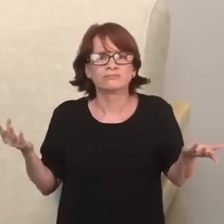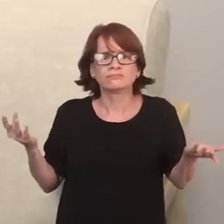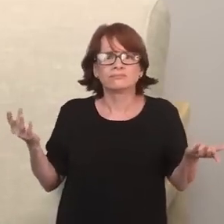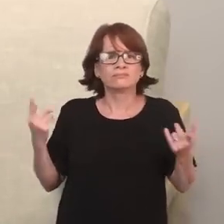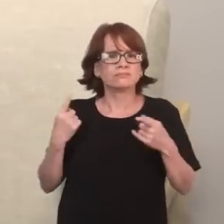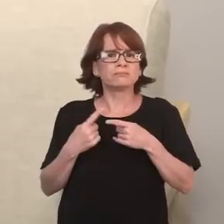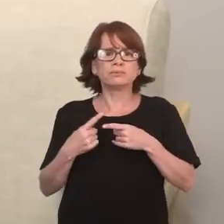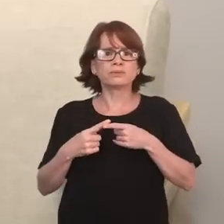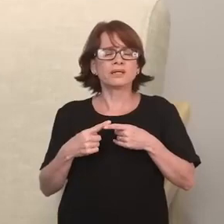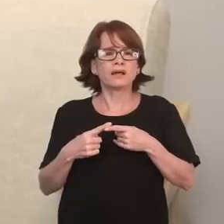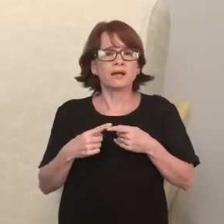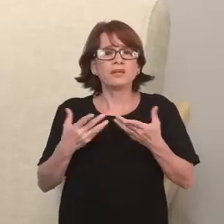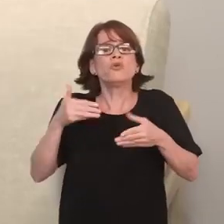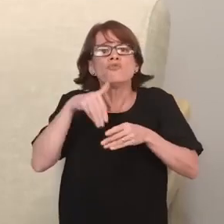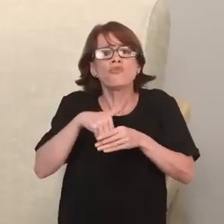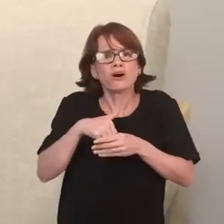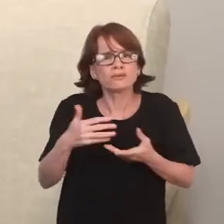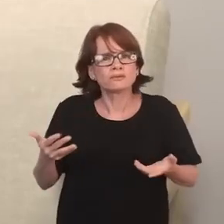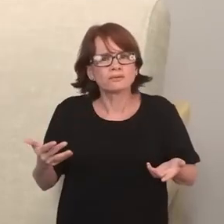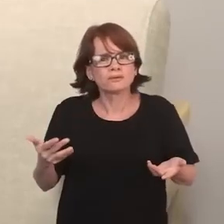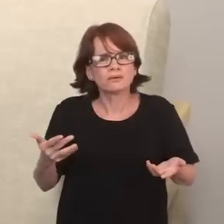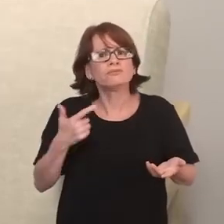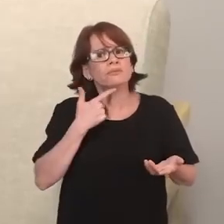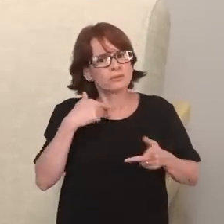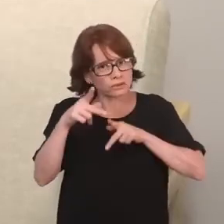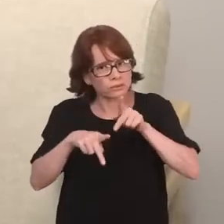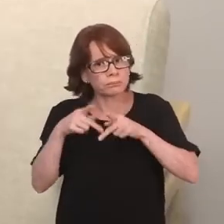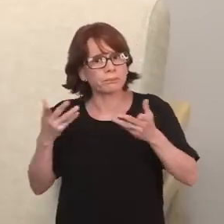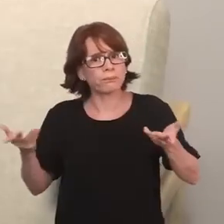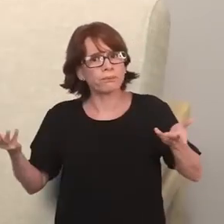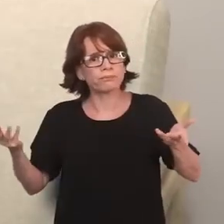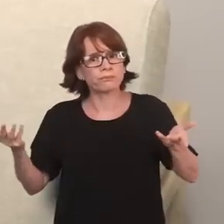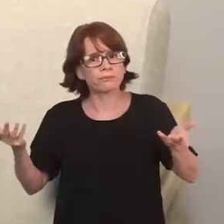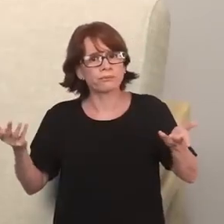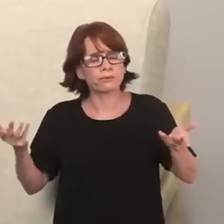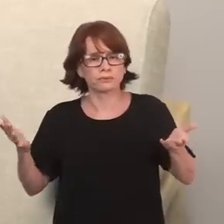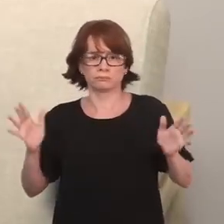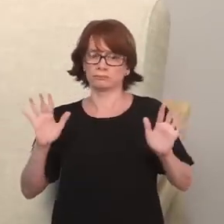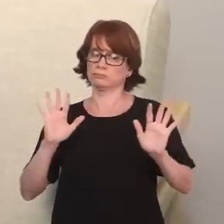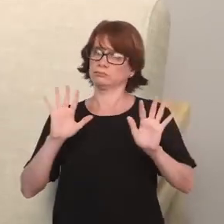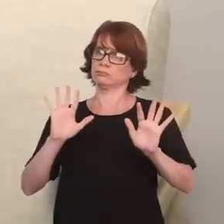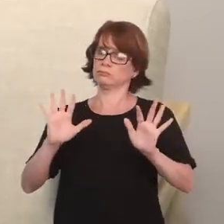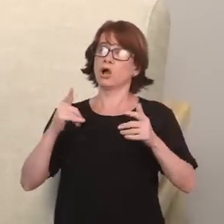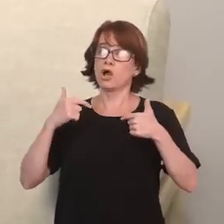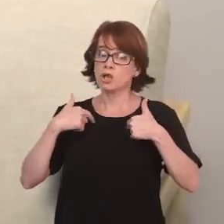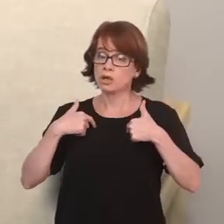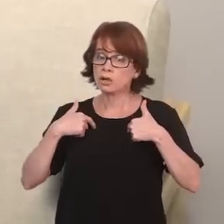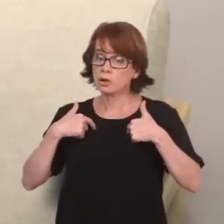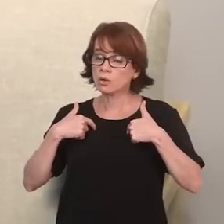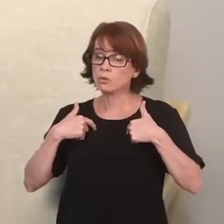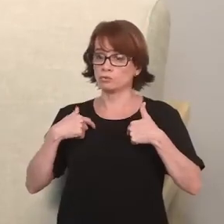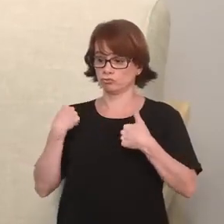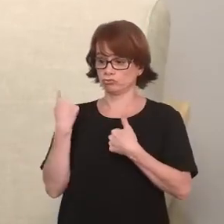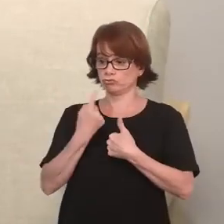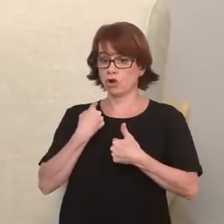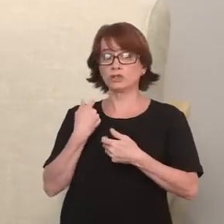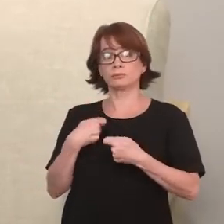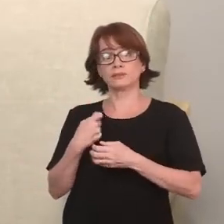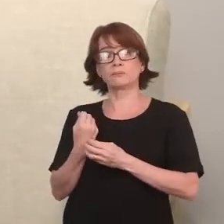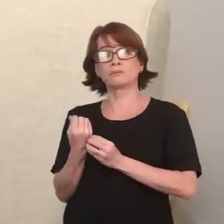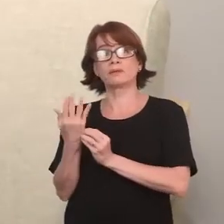voto. Eu sou mulher e posso querer votar num homem, gente, não é? O que eu tenho que fazer é dar chance para que as mulheres